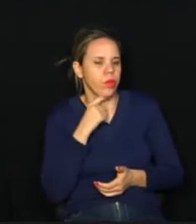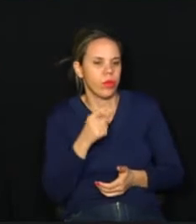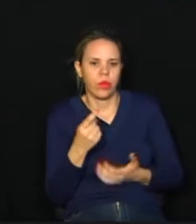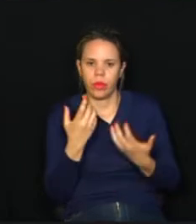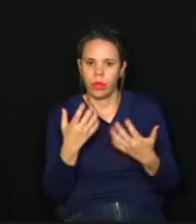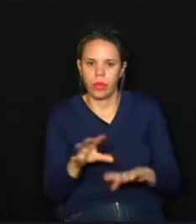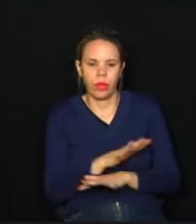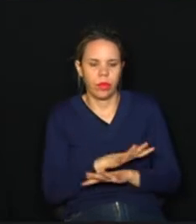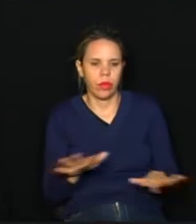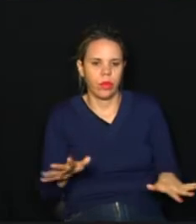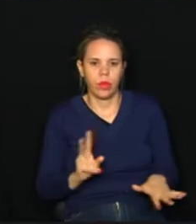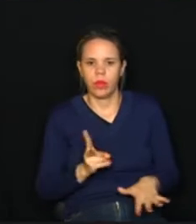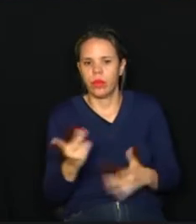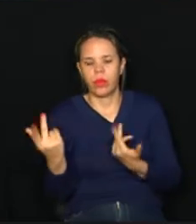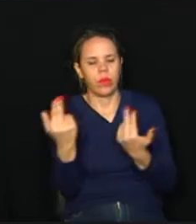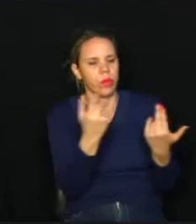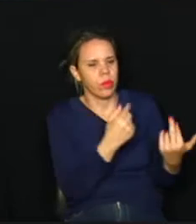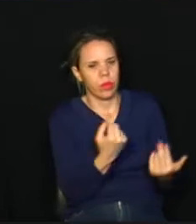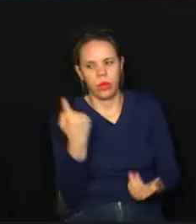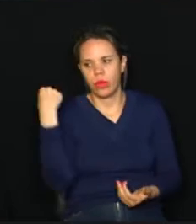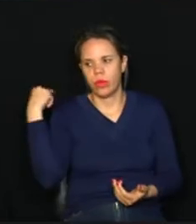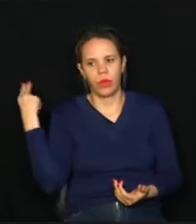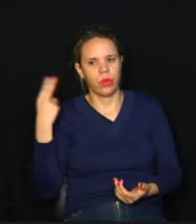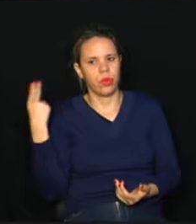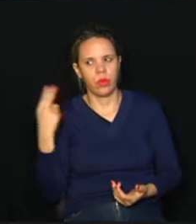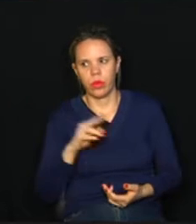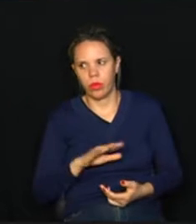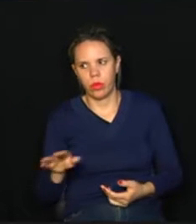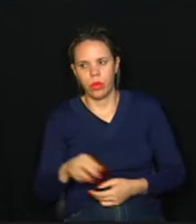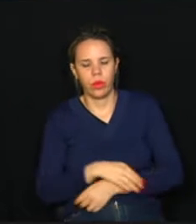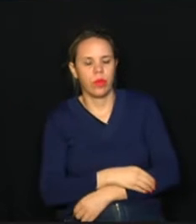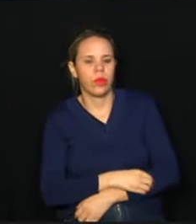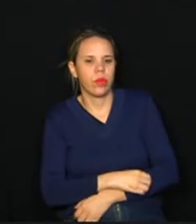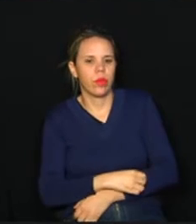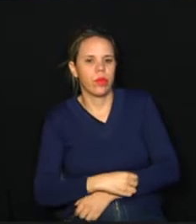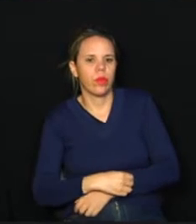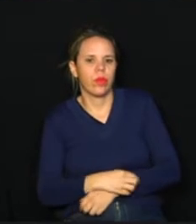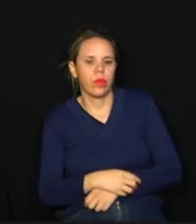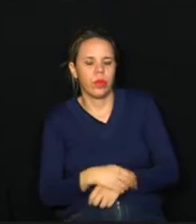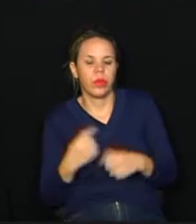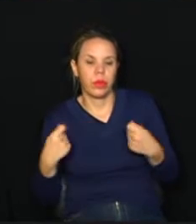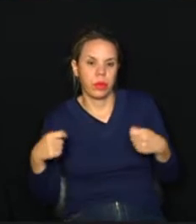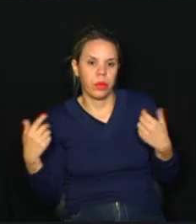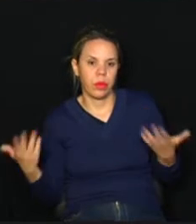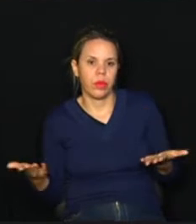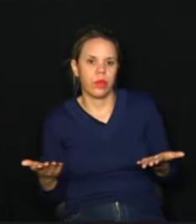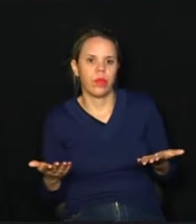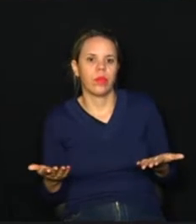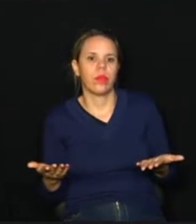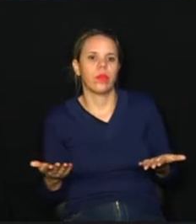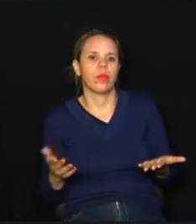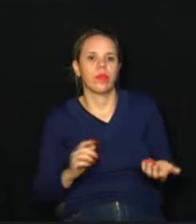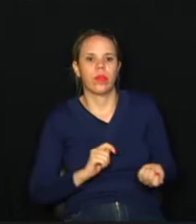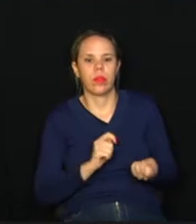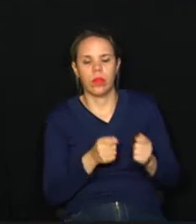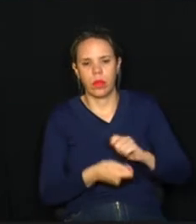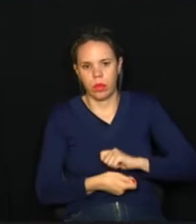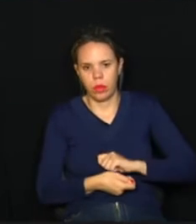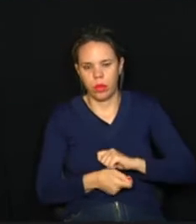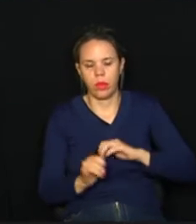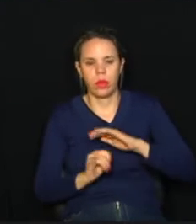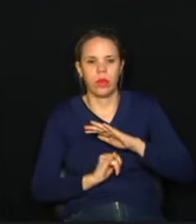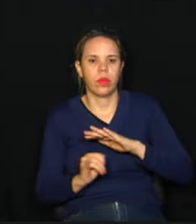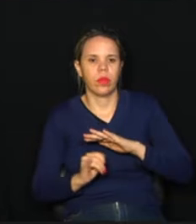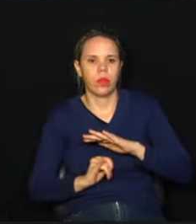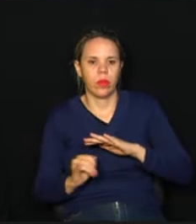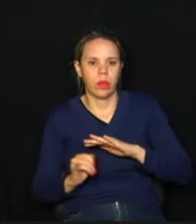que seja sempre igual ao que já foi. É preciso modernizar as instituições para